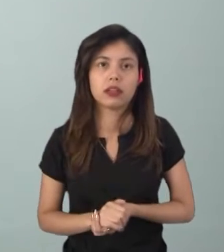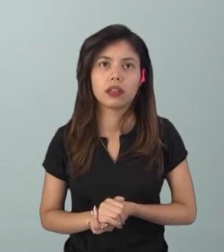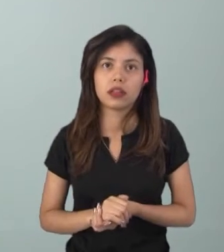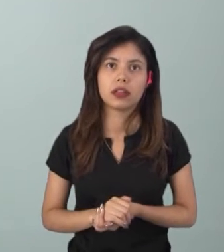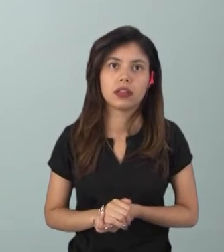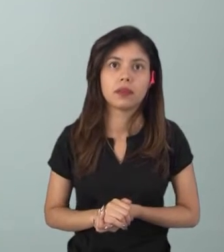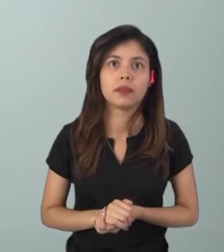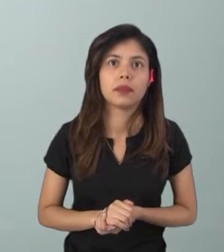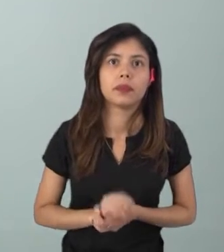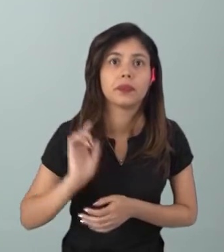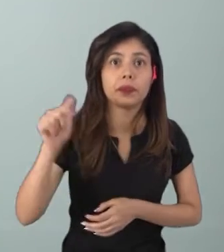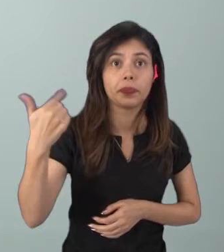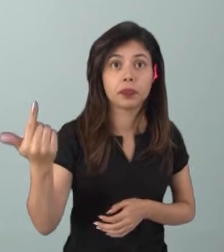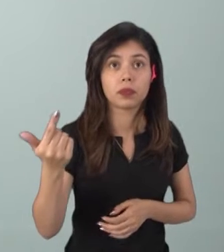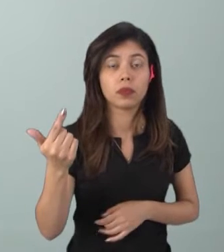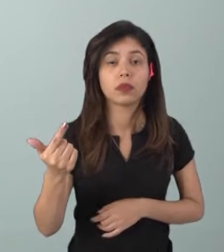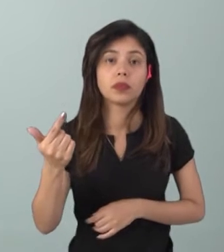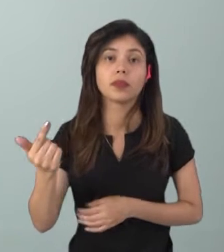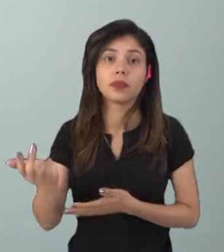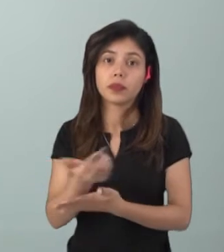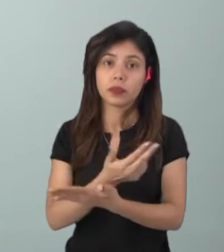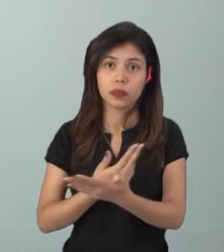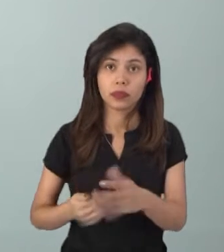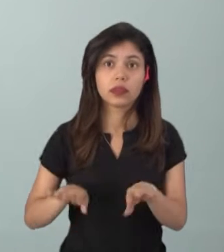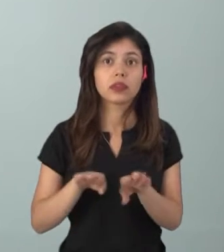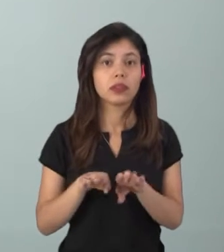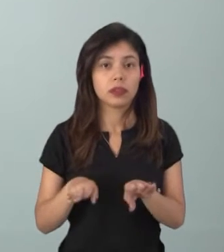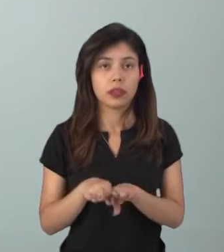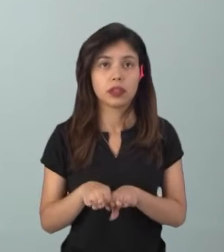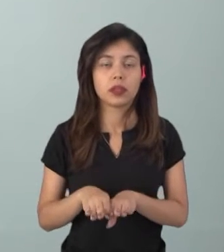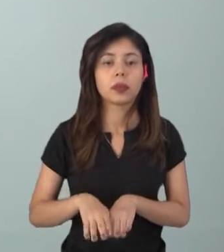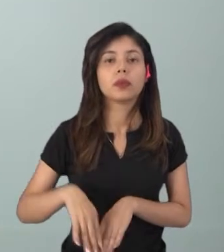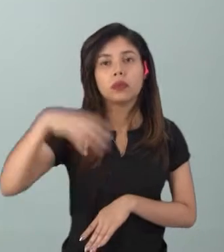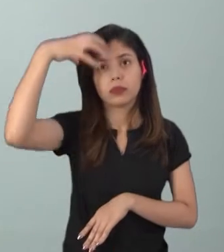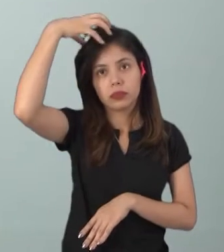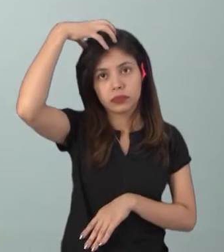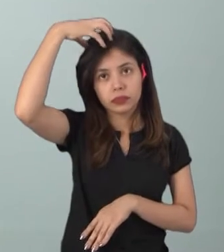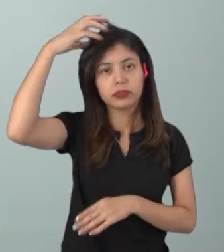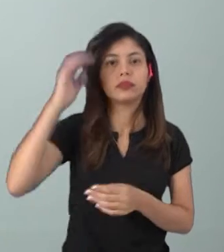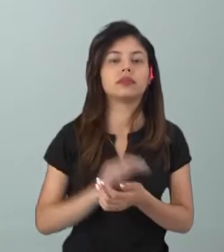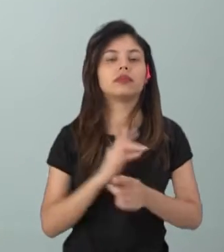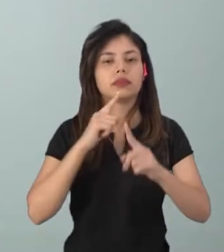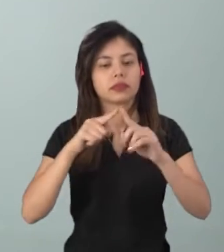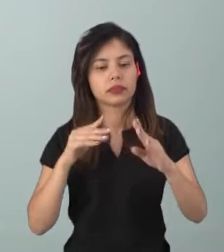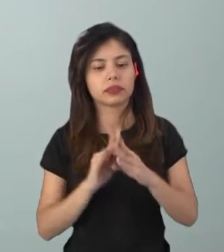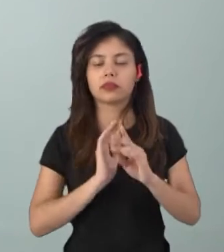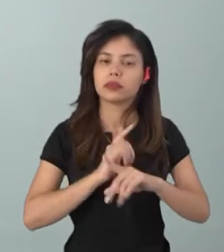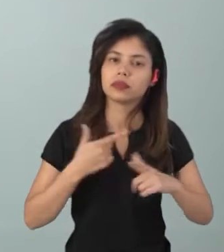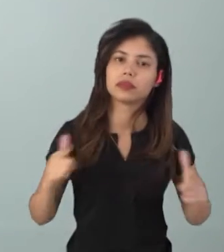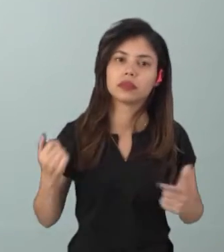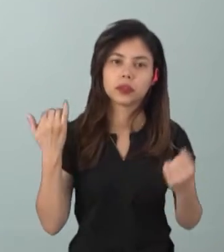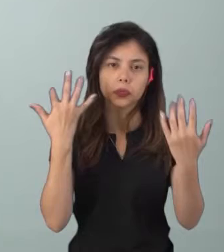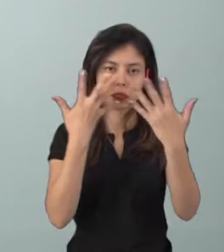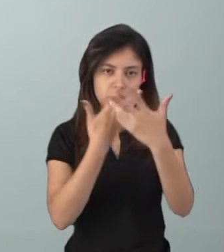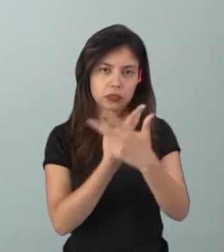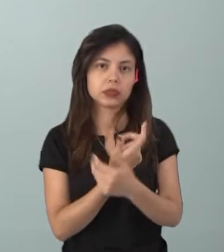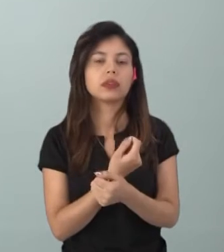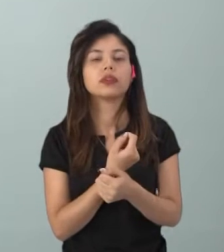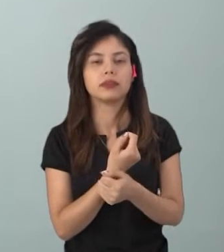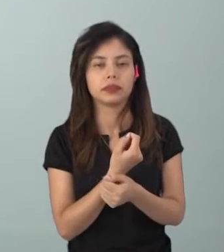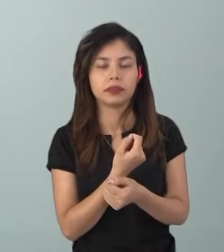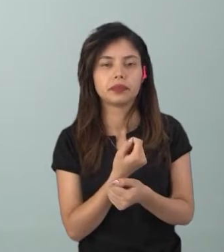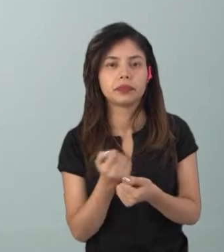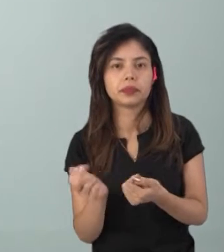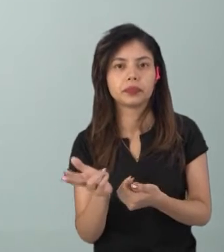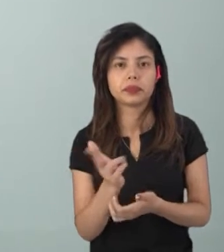Michelangelo, né? E outros artistas, né, que coroaram, né, a igreja com suas grandes e belas obras, tá